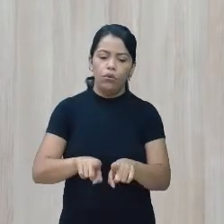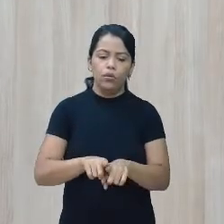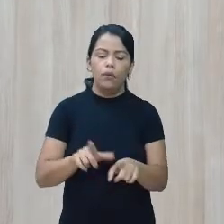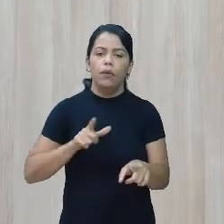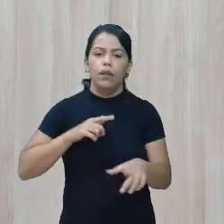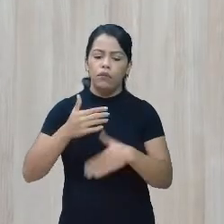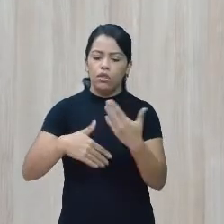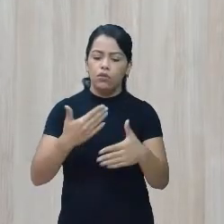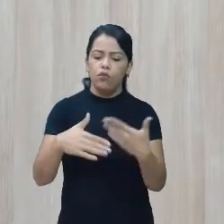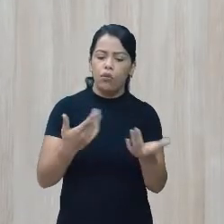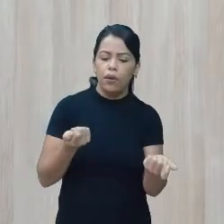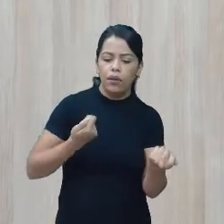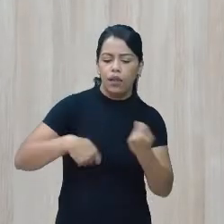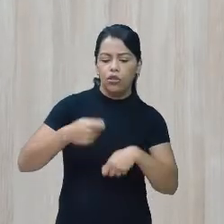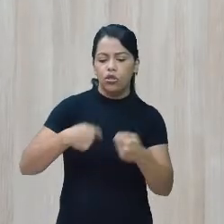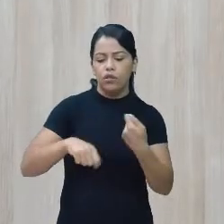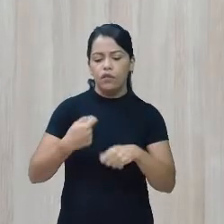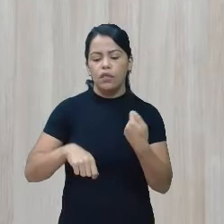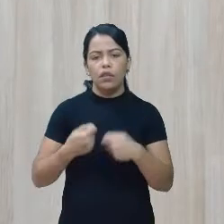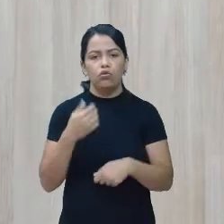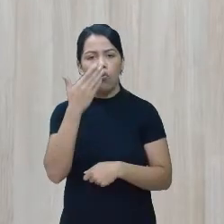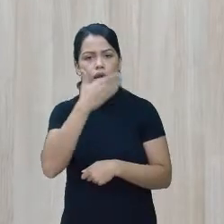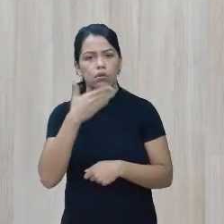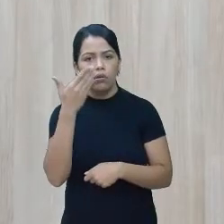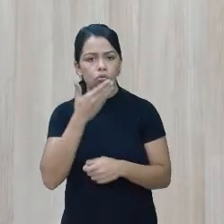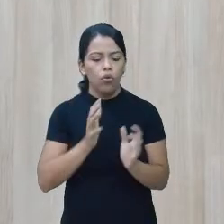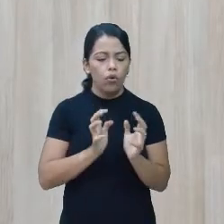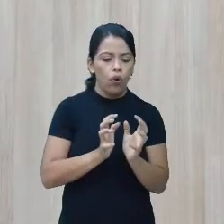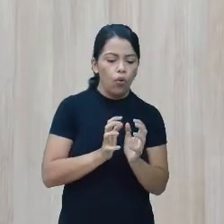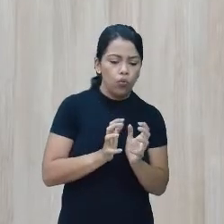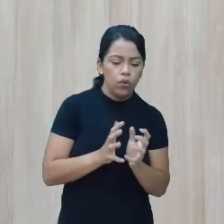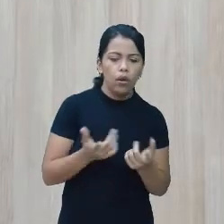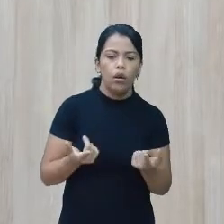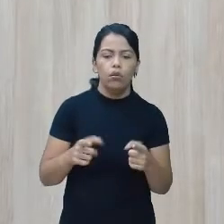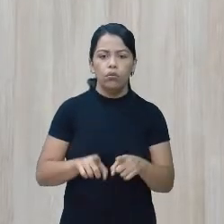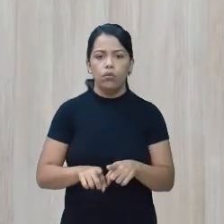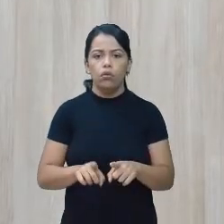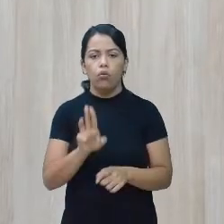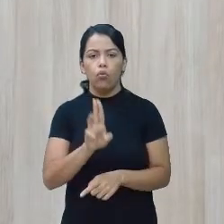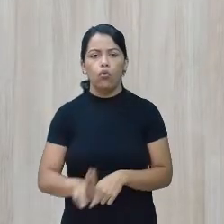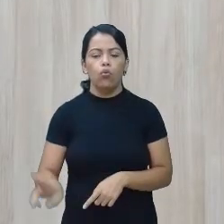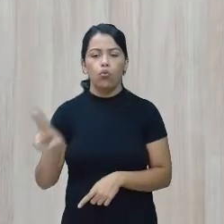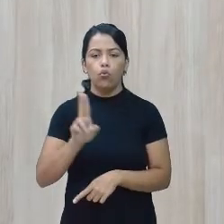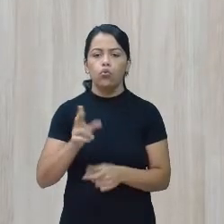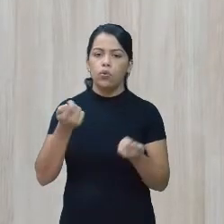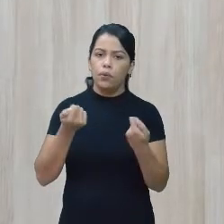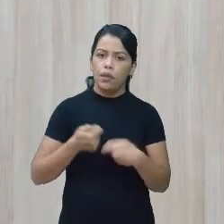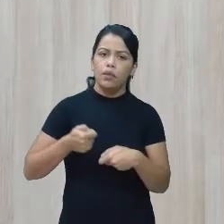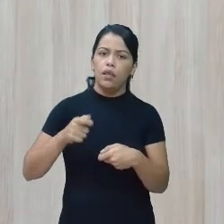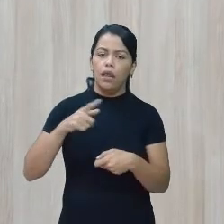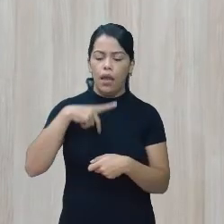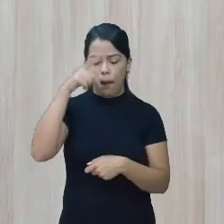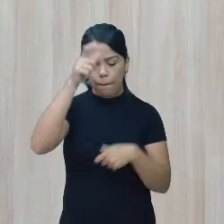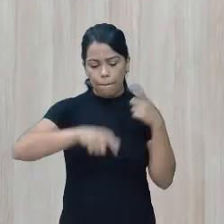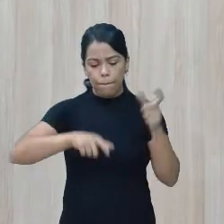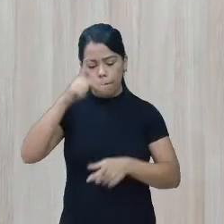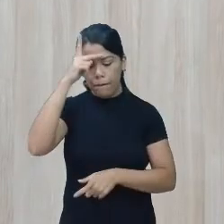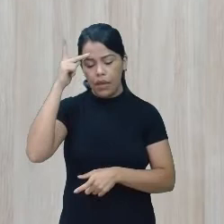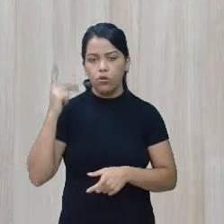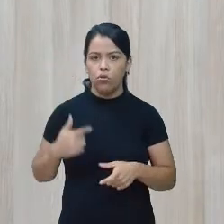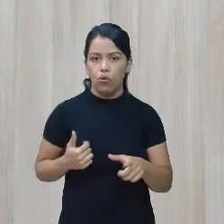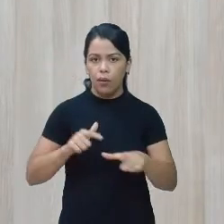o desenvolvimento franco da atividade açucareira, do algodão, a utilização da mão de obra escravizada